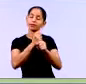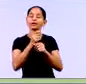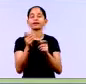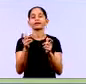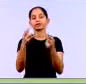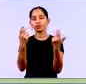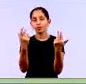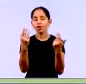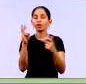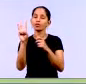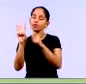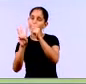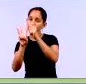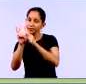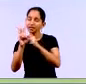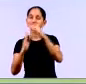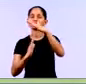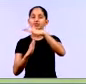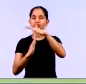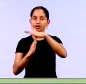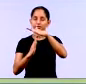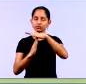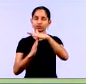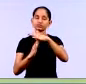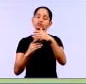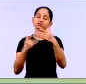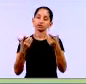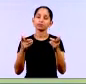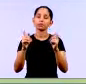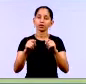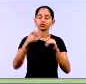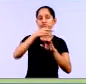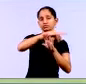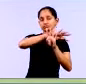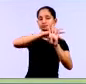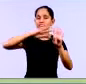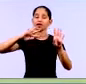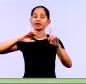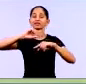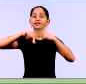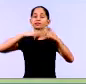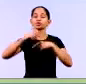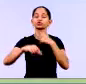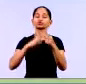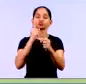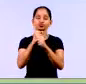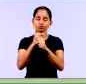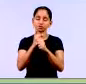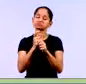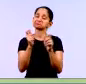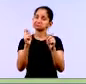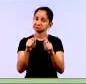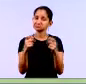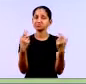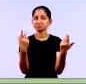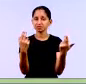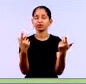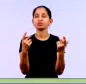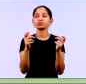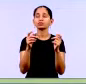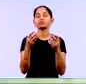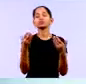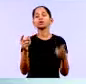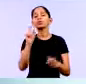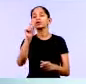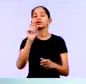trimestre. E aqui eu tenho no ano. Nada mais, nada menos